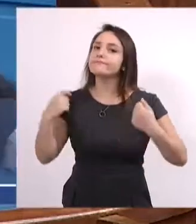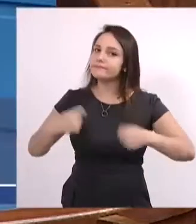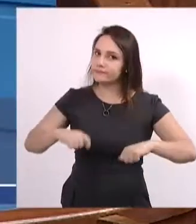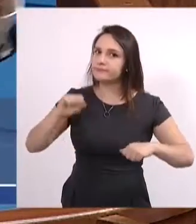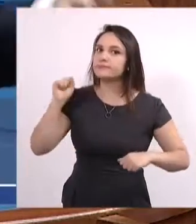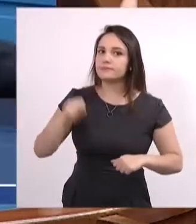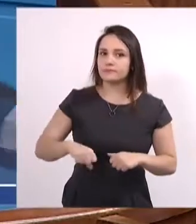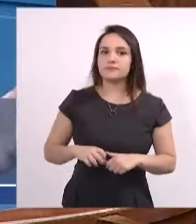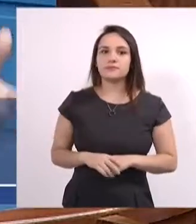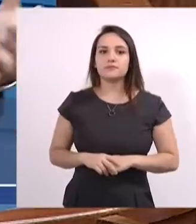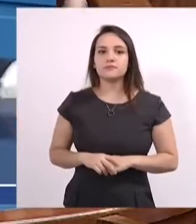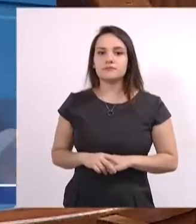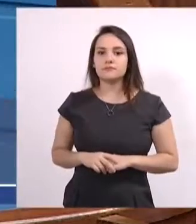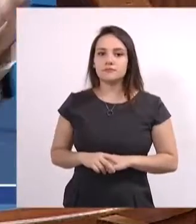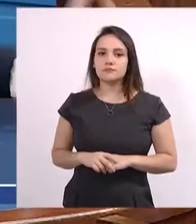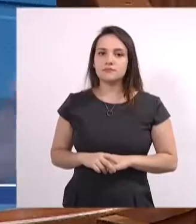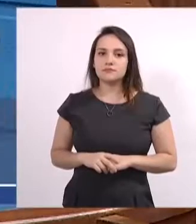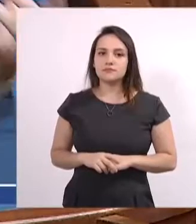precisa